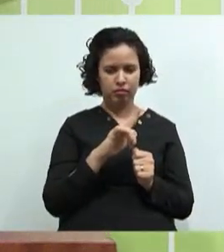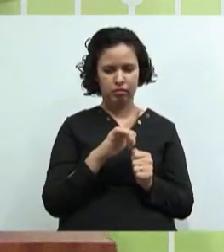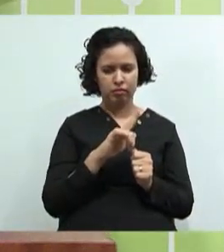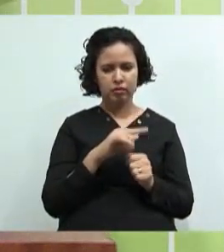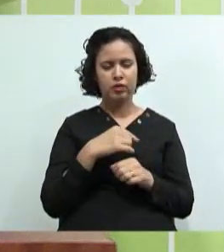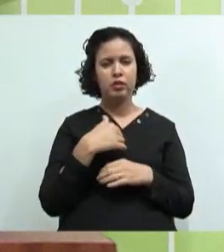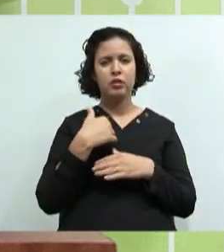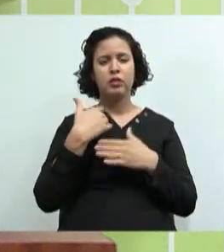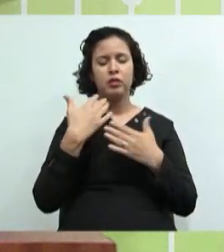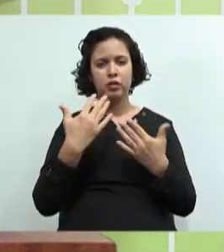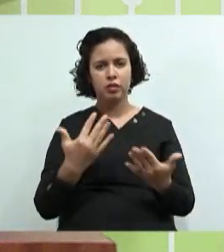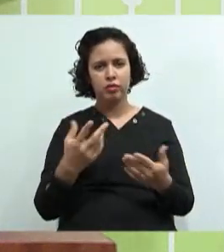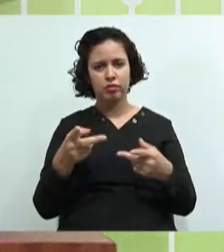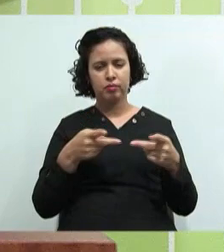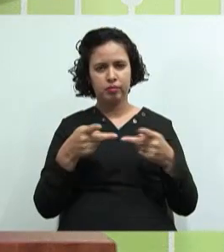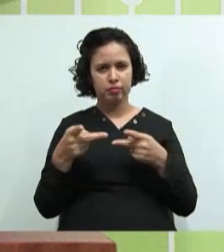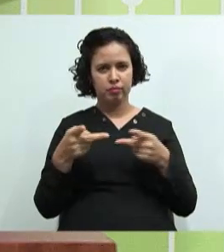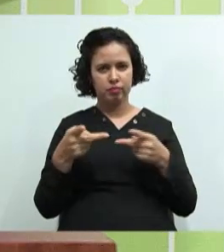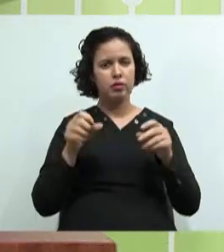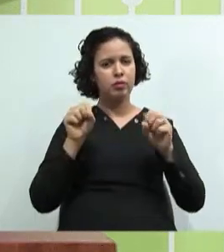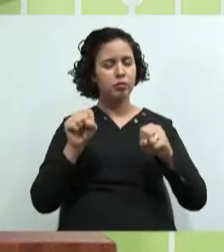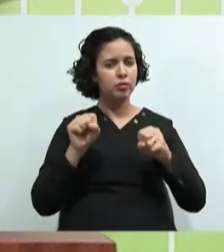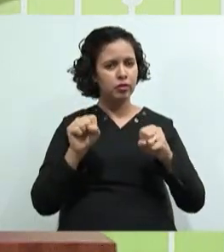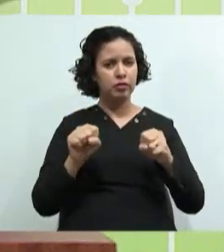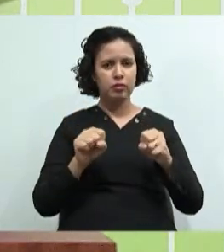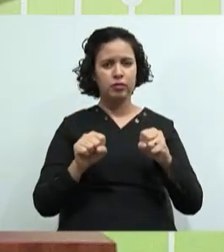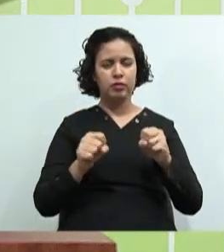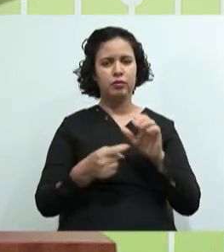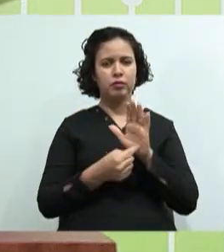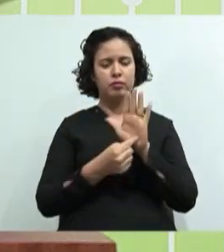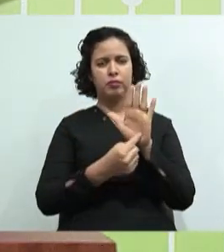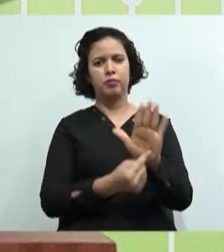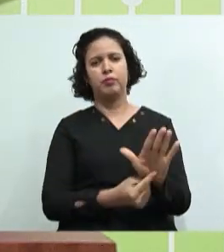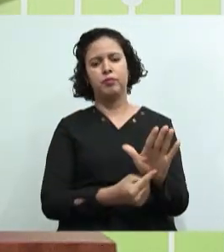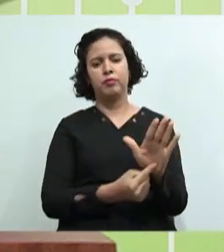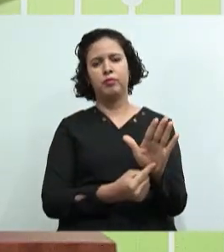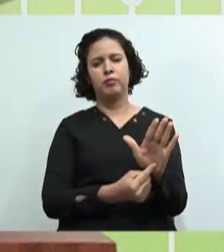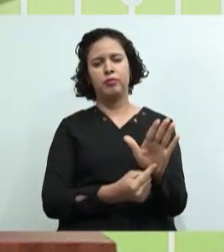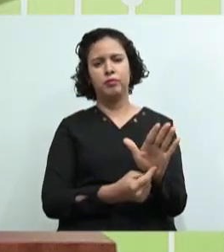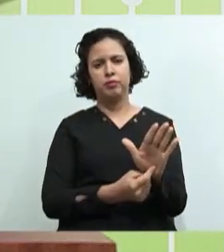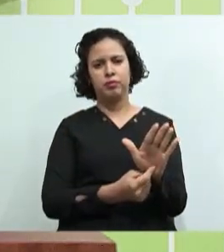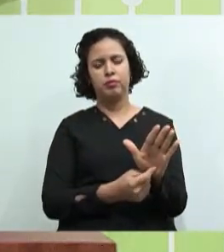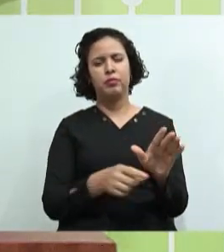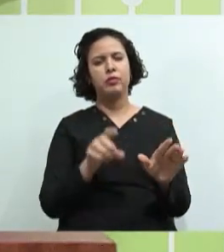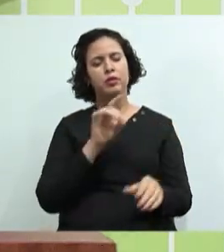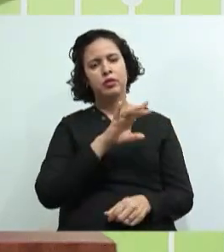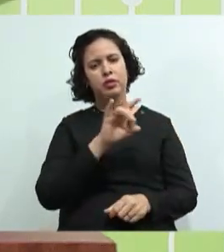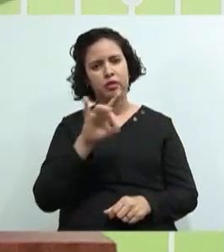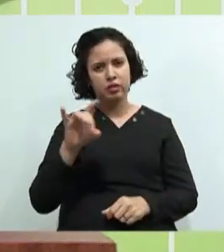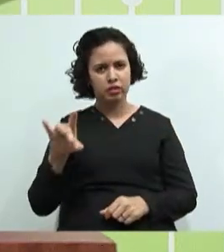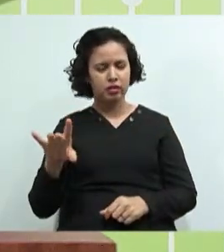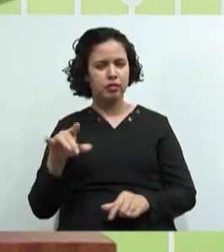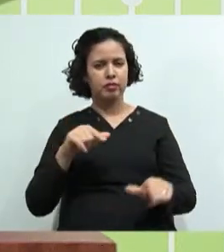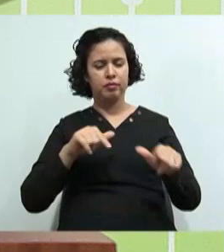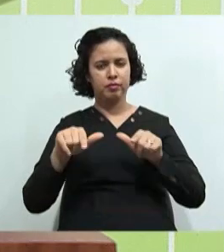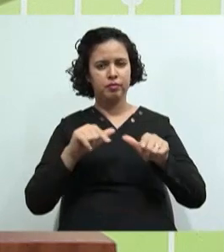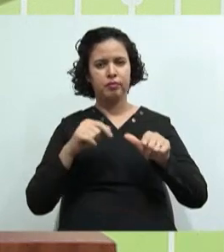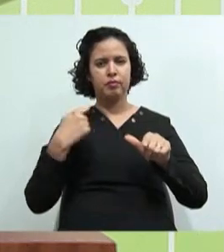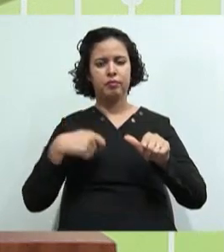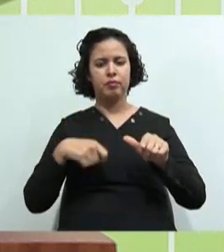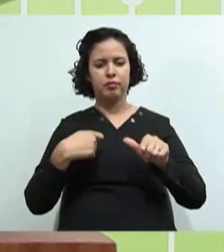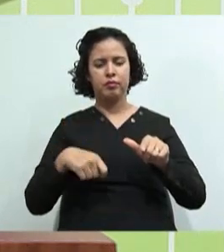esse plano de ação ele pode te dar várias etapas, tá, a serem cumpridas, e cada ação dessa ela precisa ser o